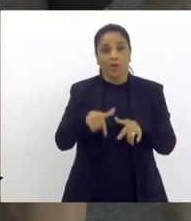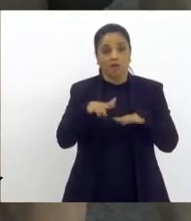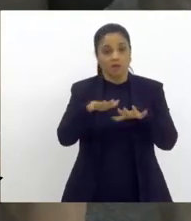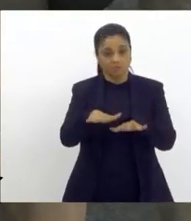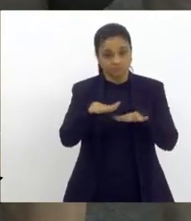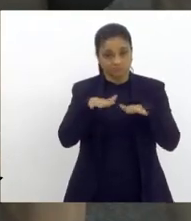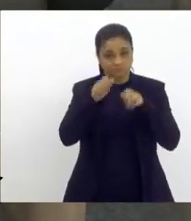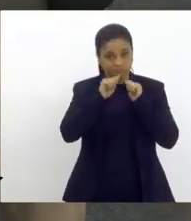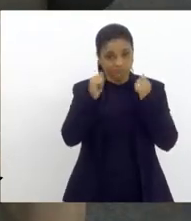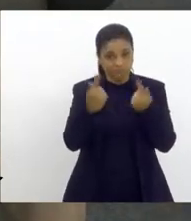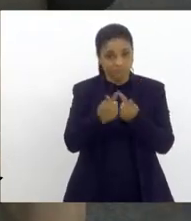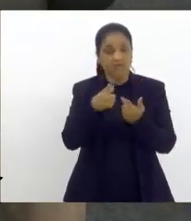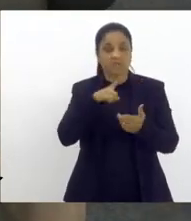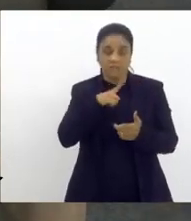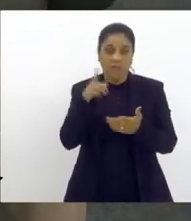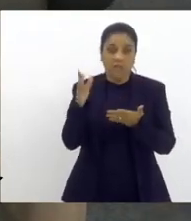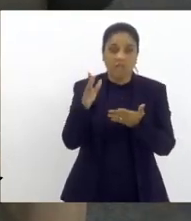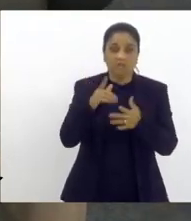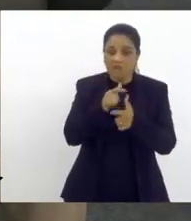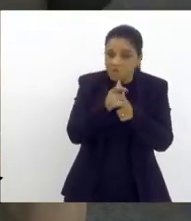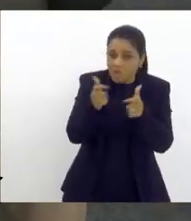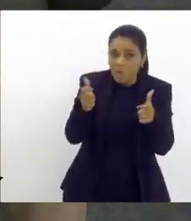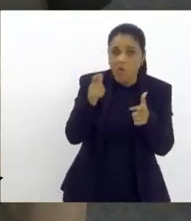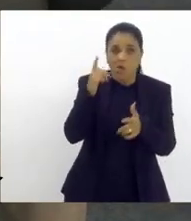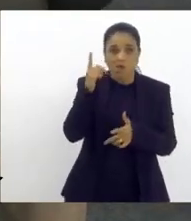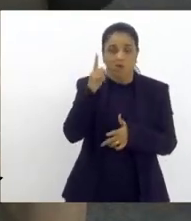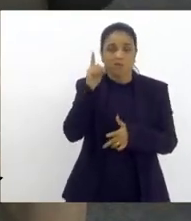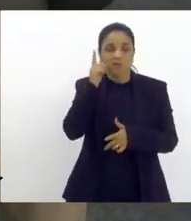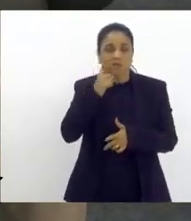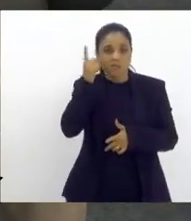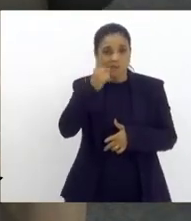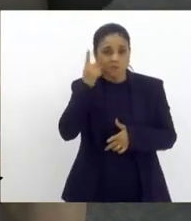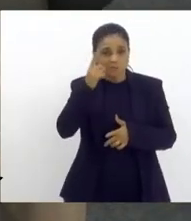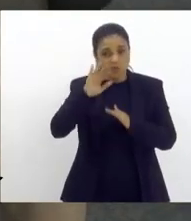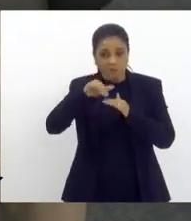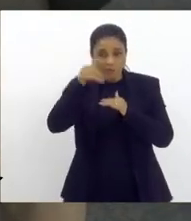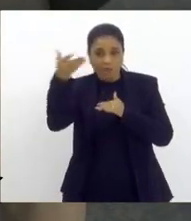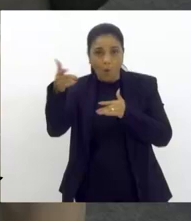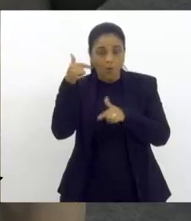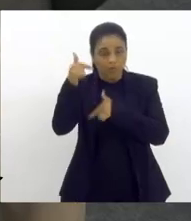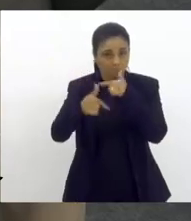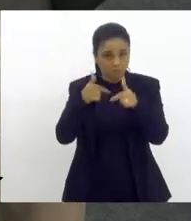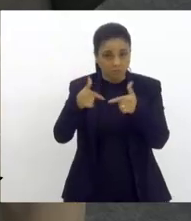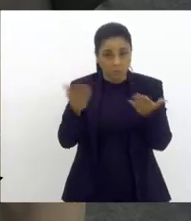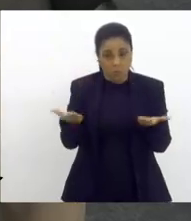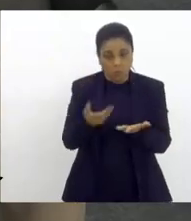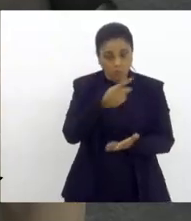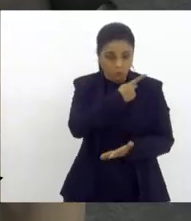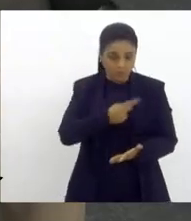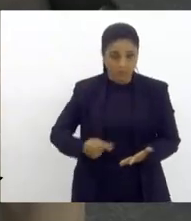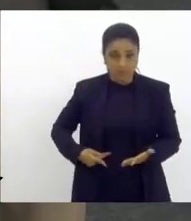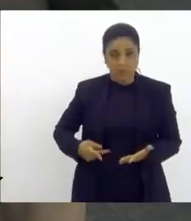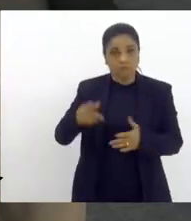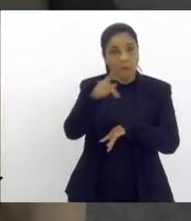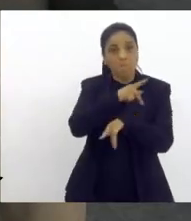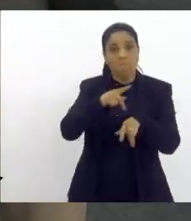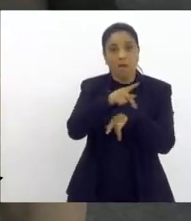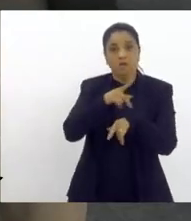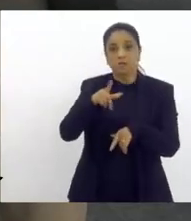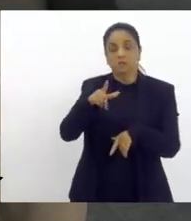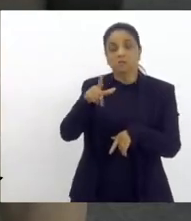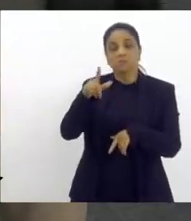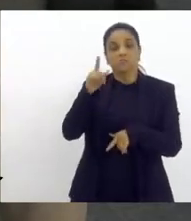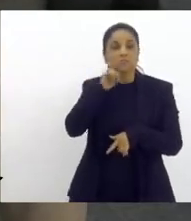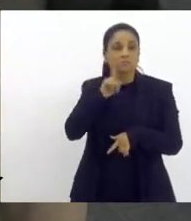há muitos deputados que se licenciam para completar essas externas como presidente que hoje está em Londres e há muitos outros